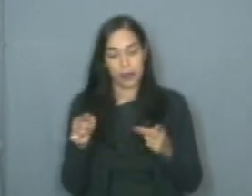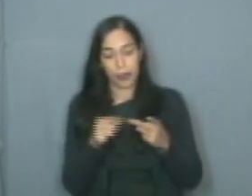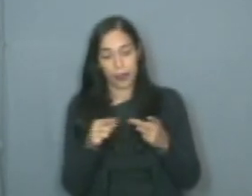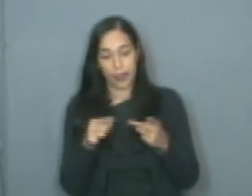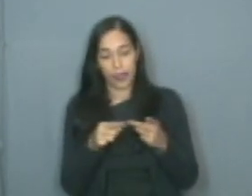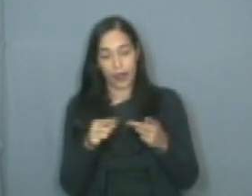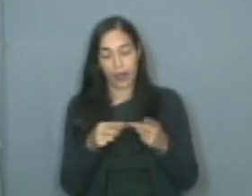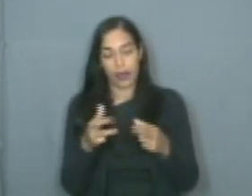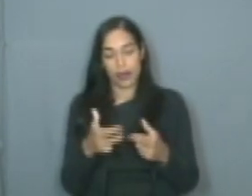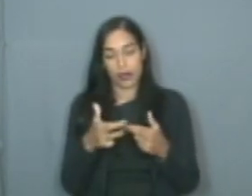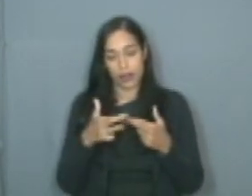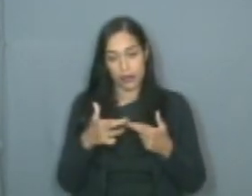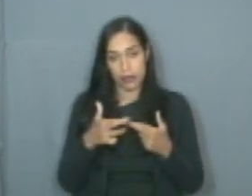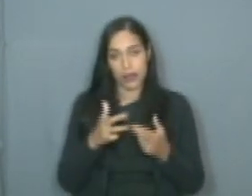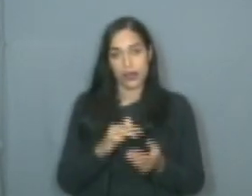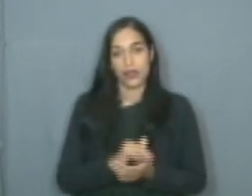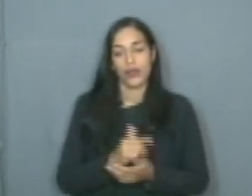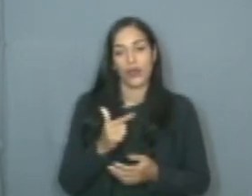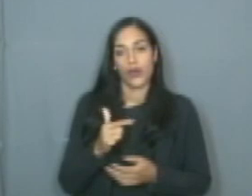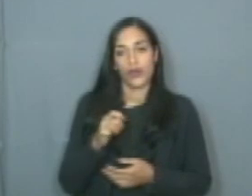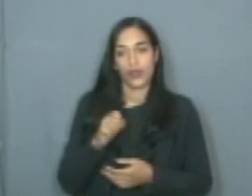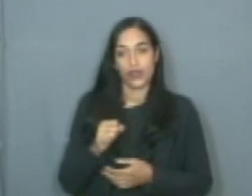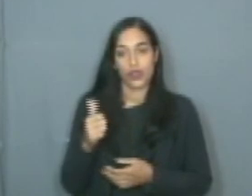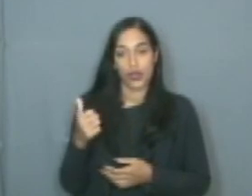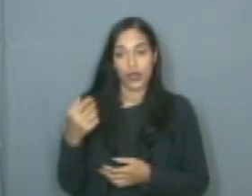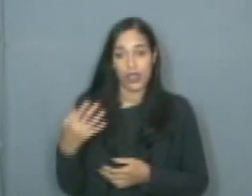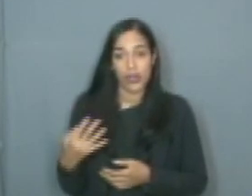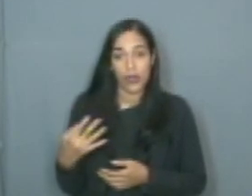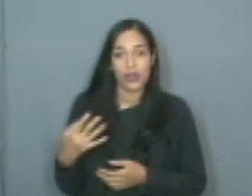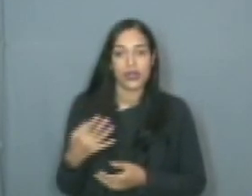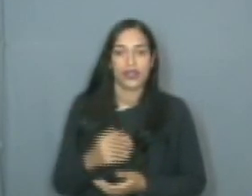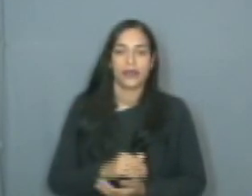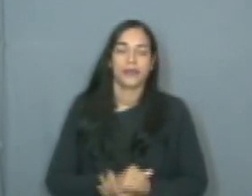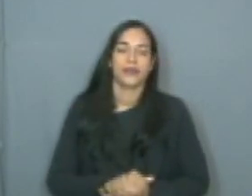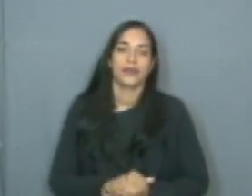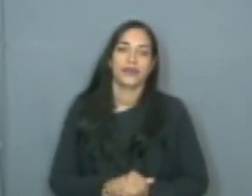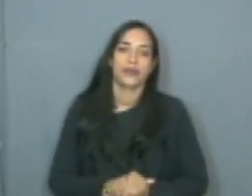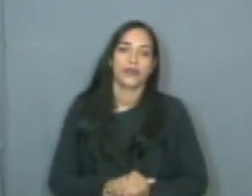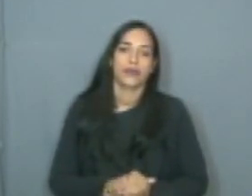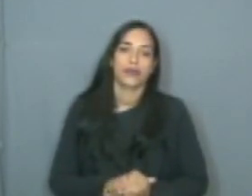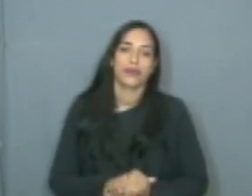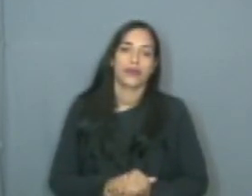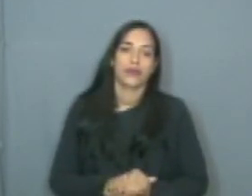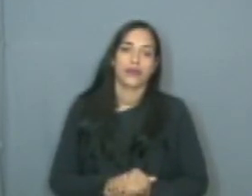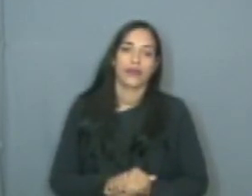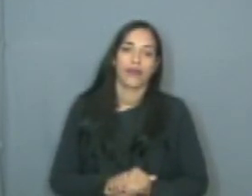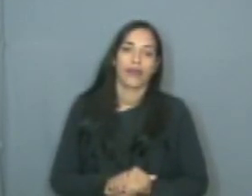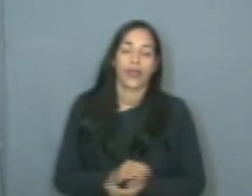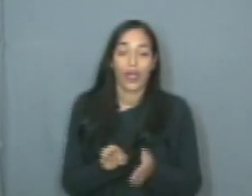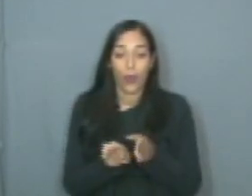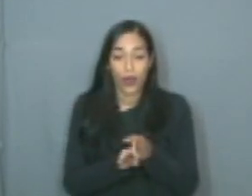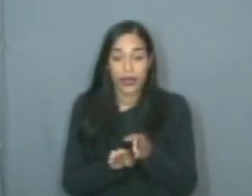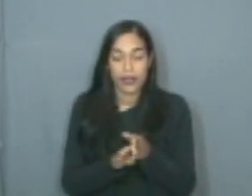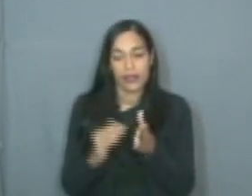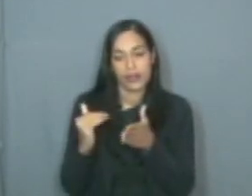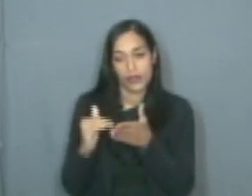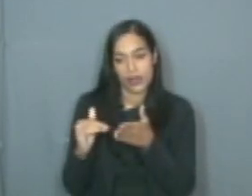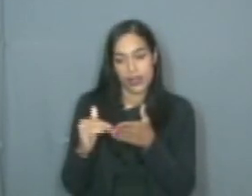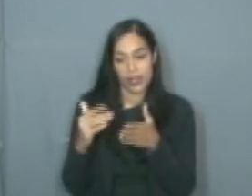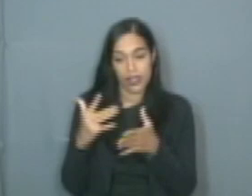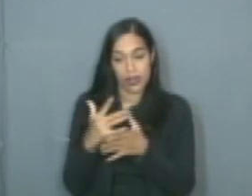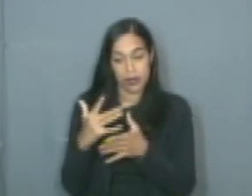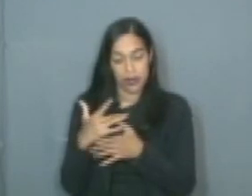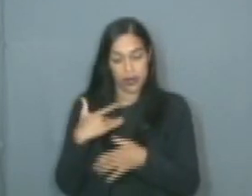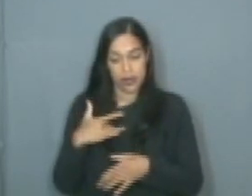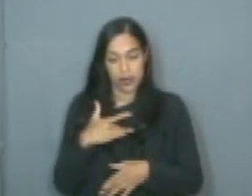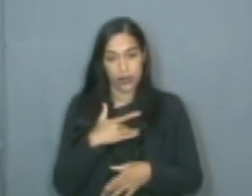para o próximo, presidente, o 2814/2025, é uma indicação à Secretaria Municipal de Saúde para a adoção de